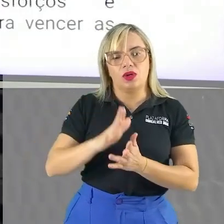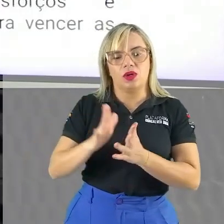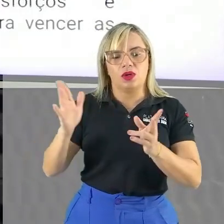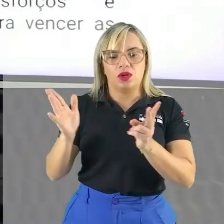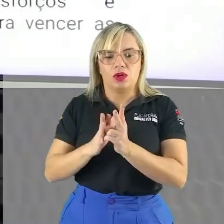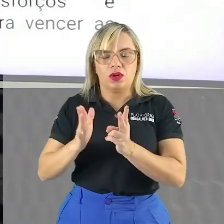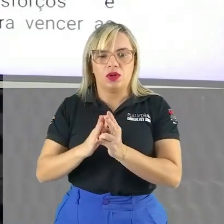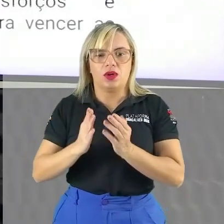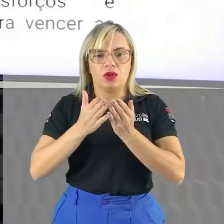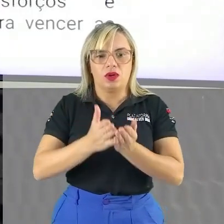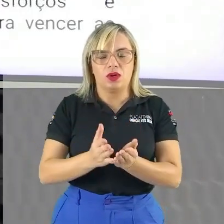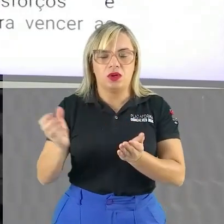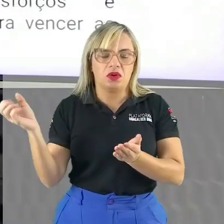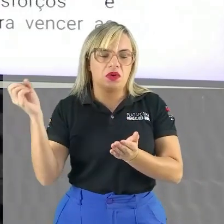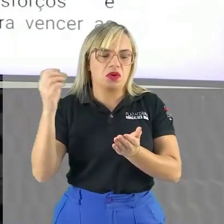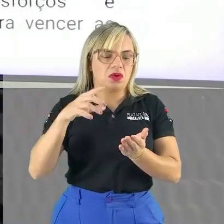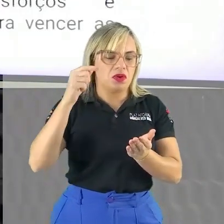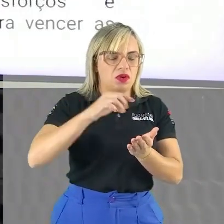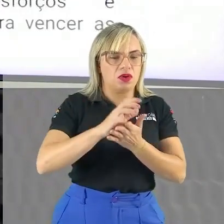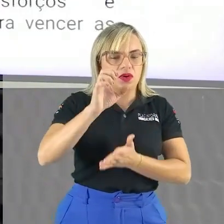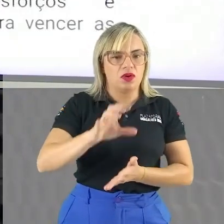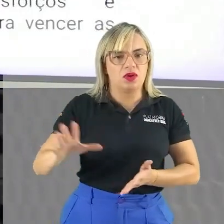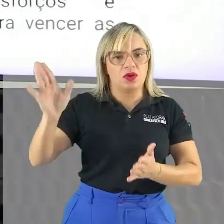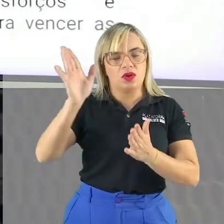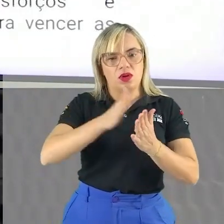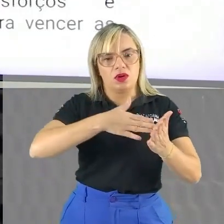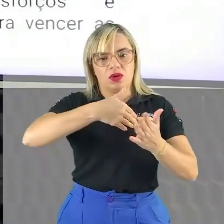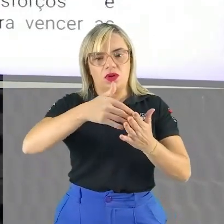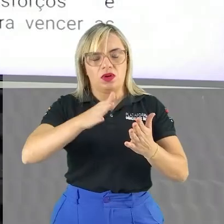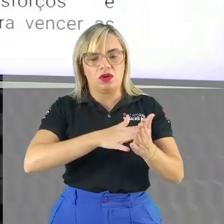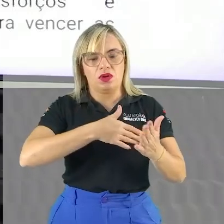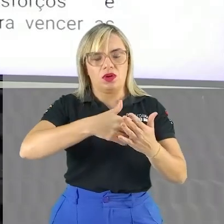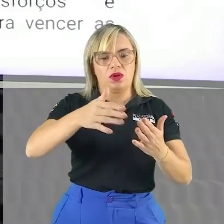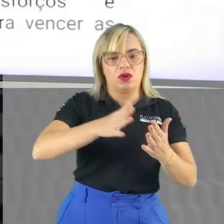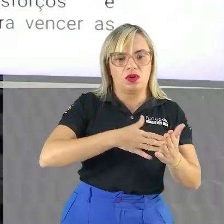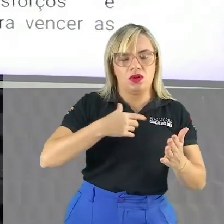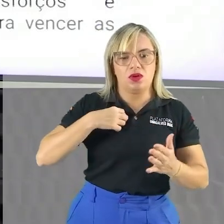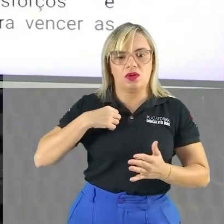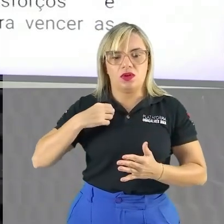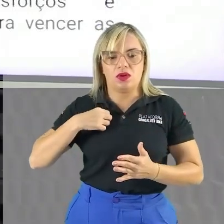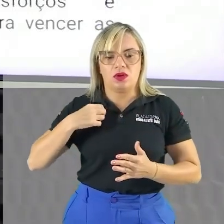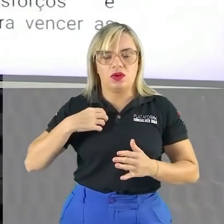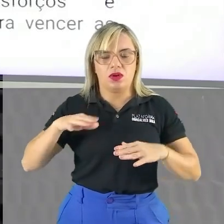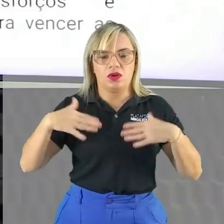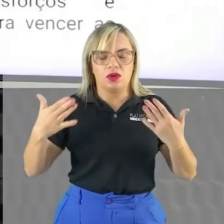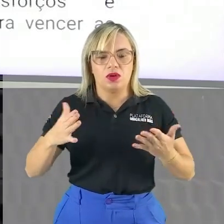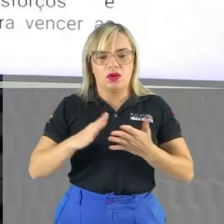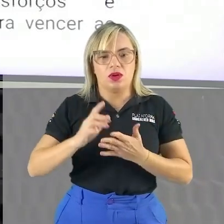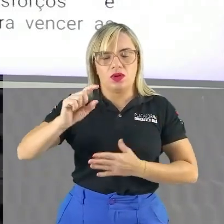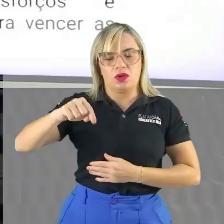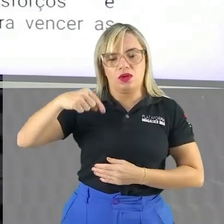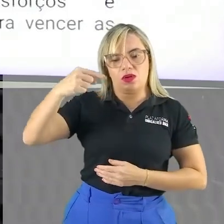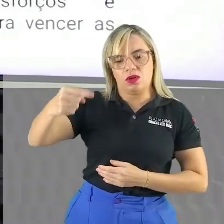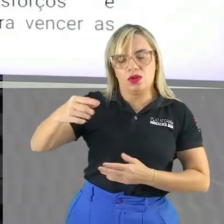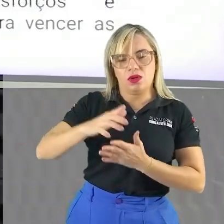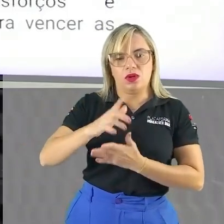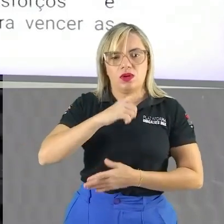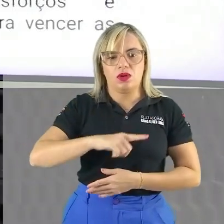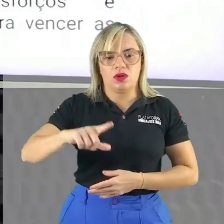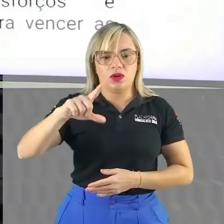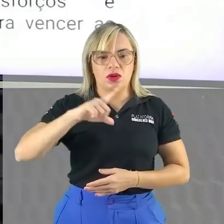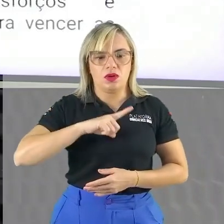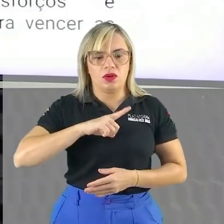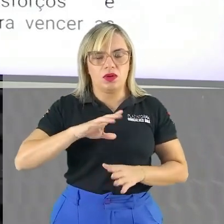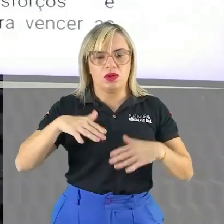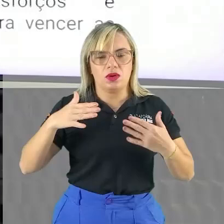dentro dos navios e ir para a Europa servir de tinta, né, para os tecidos. Só depois que aí você tem,